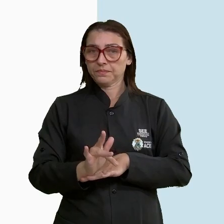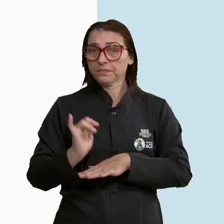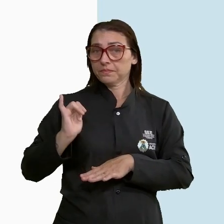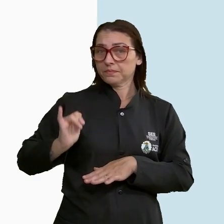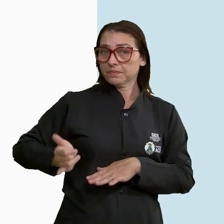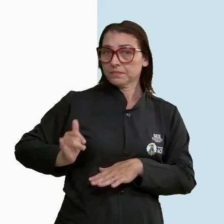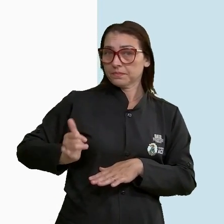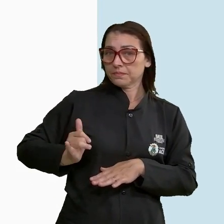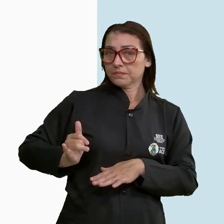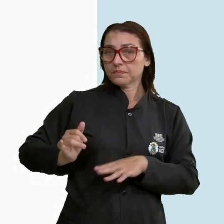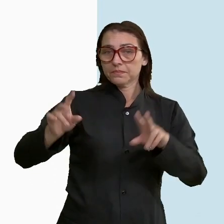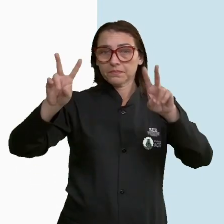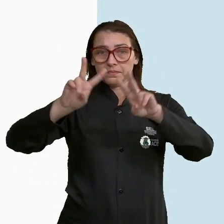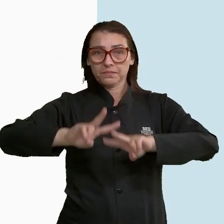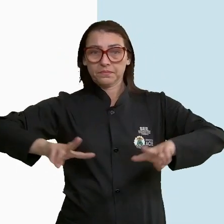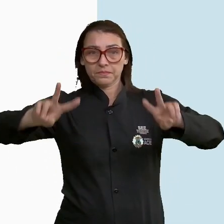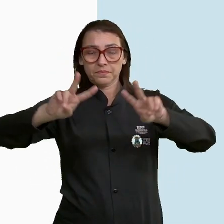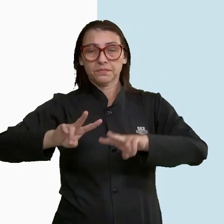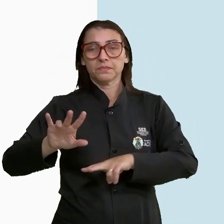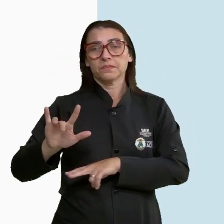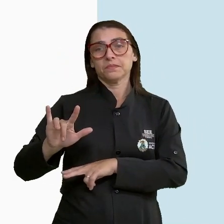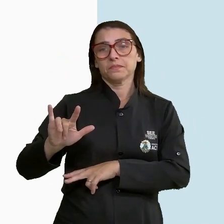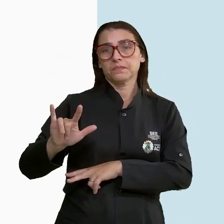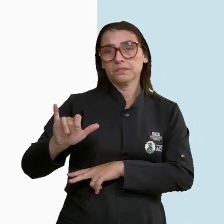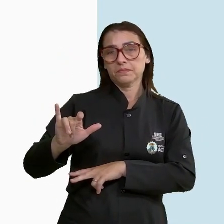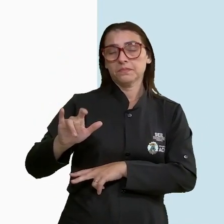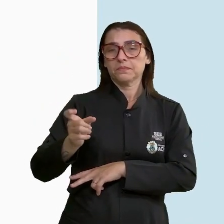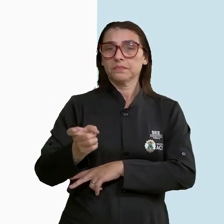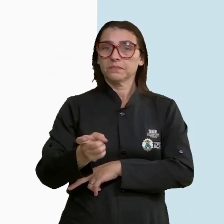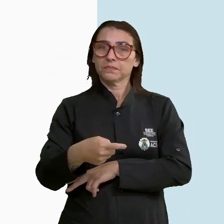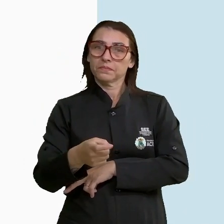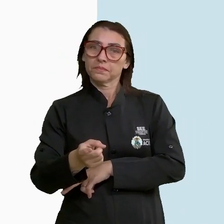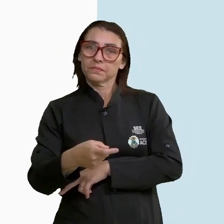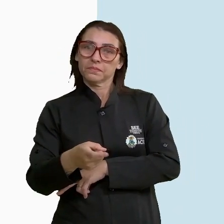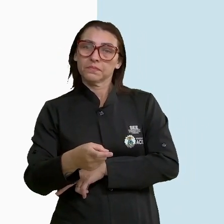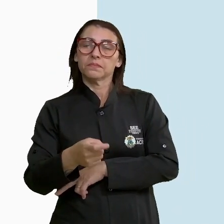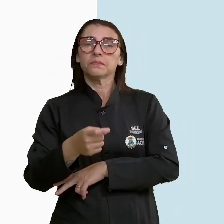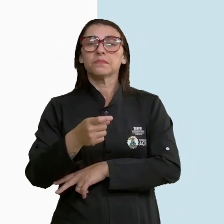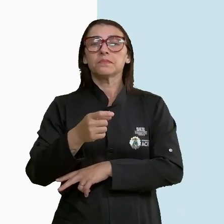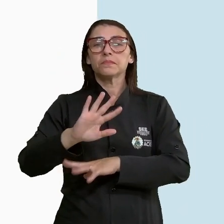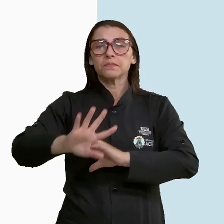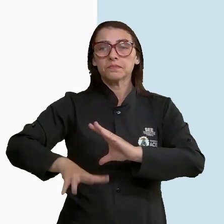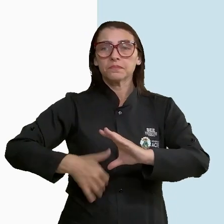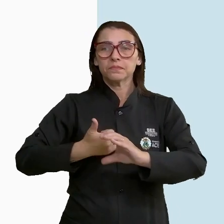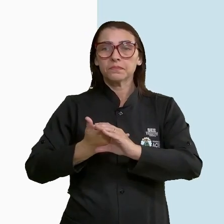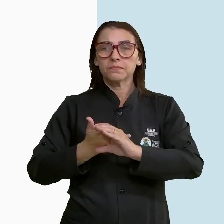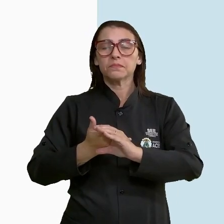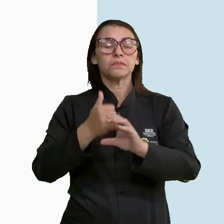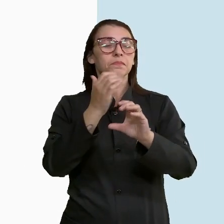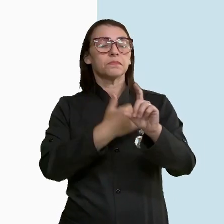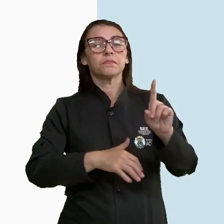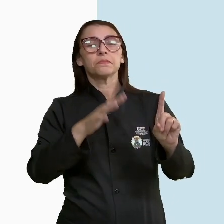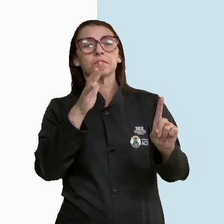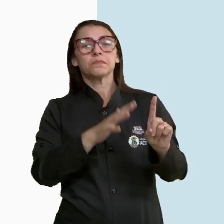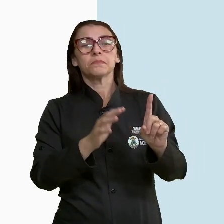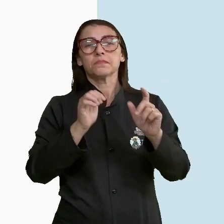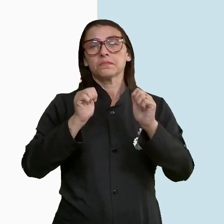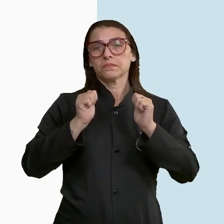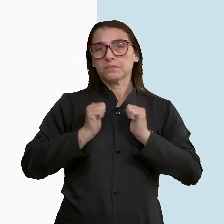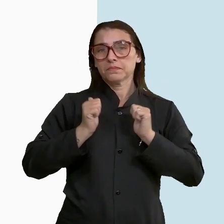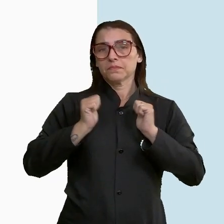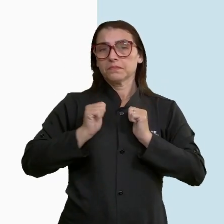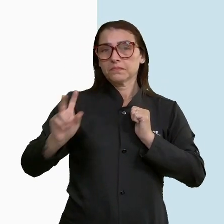narrativas visuais, né? O Instagram, TikTok, YouTube, influenciam comportamentos